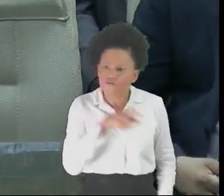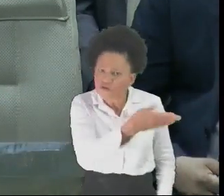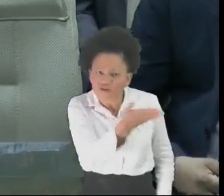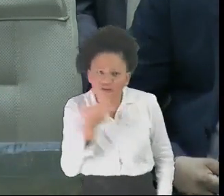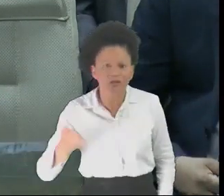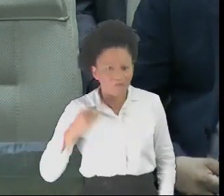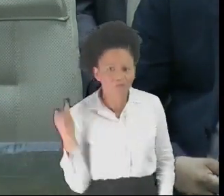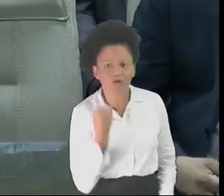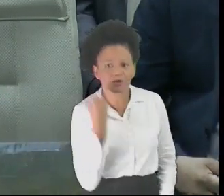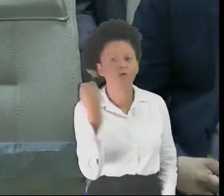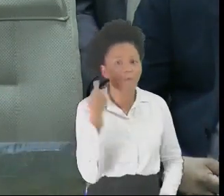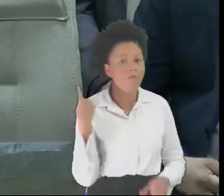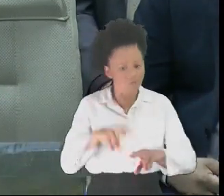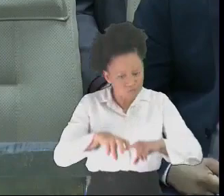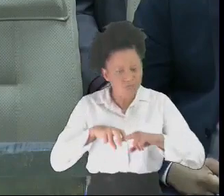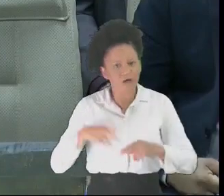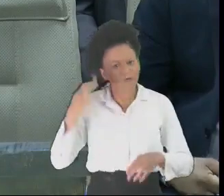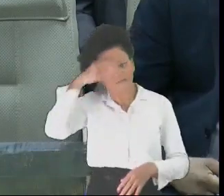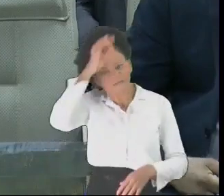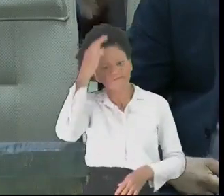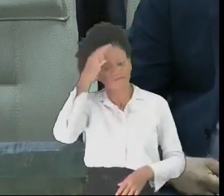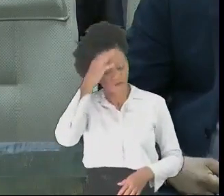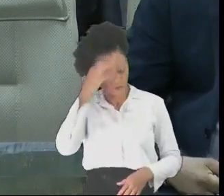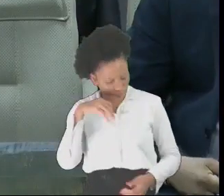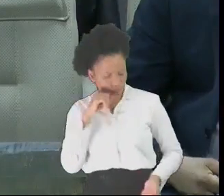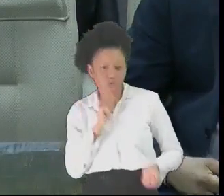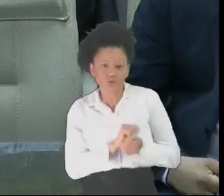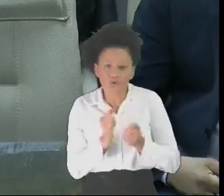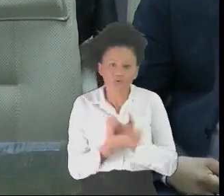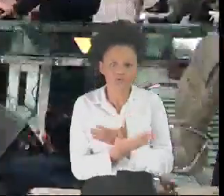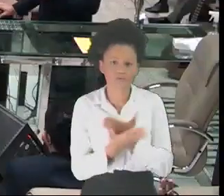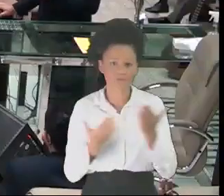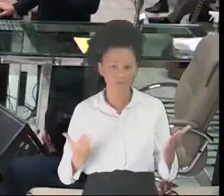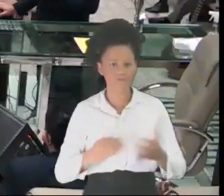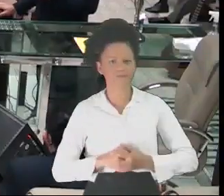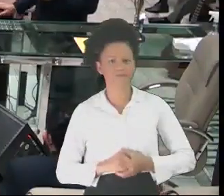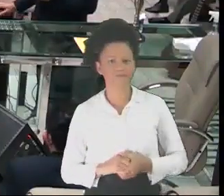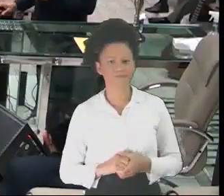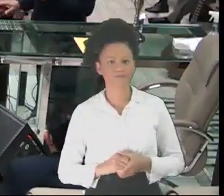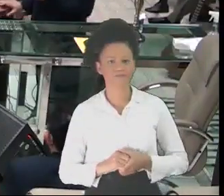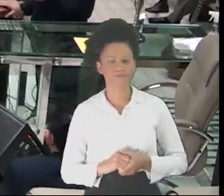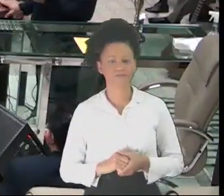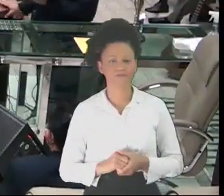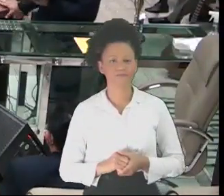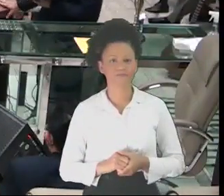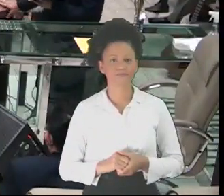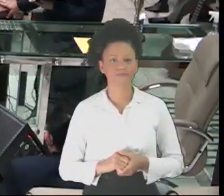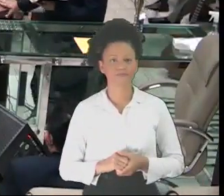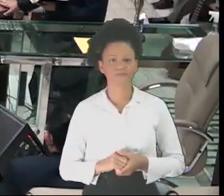são importantes por causa do Espírito Santo que habita em vocês?